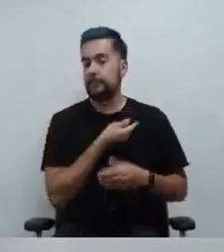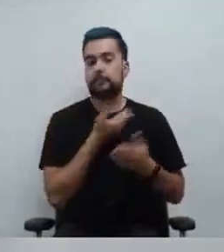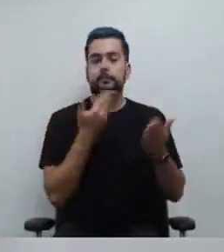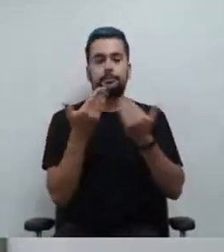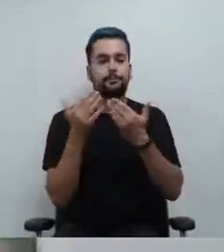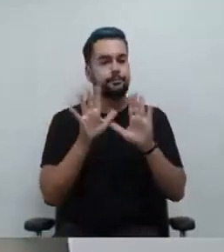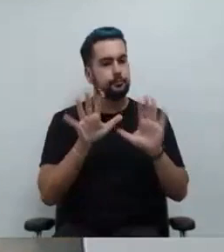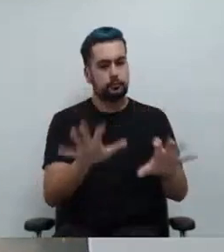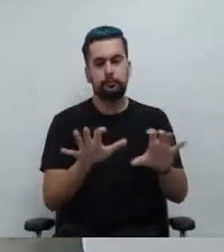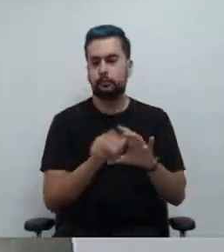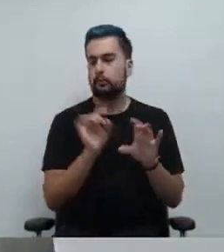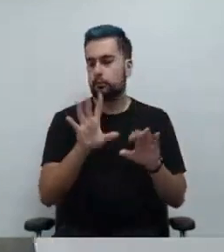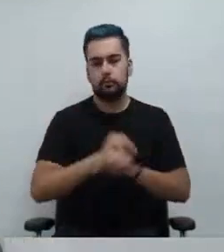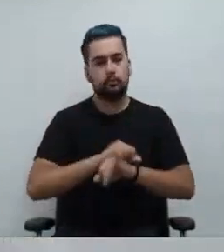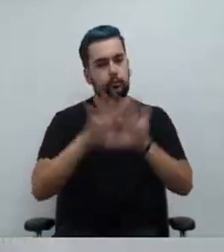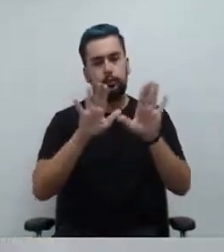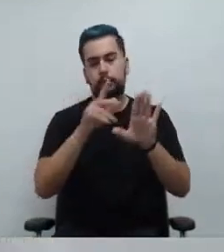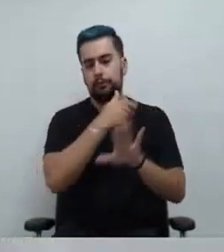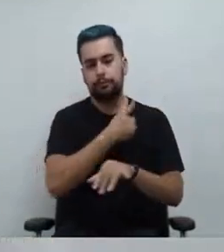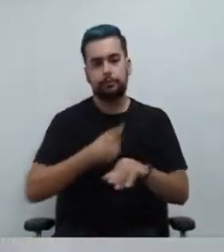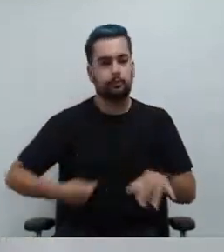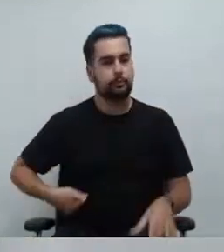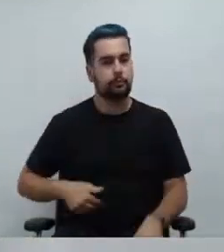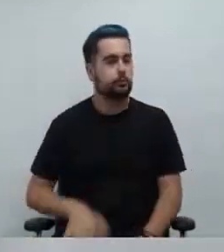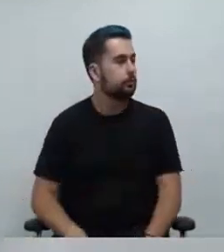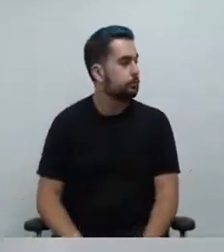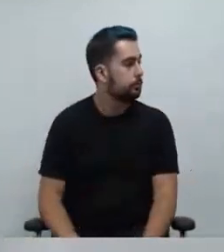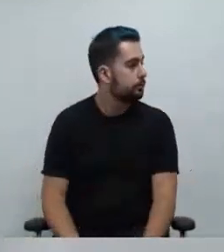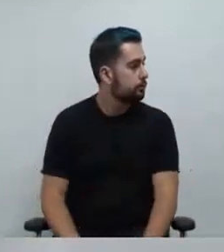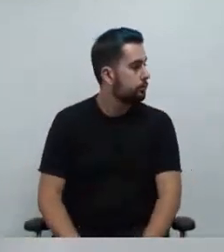esse esclarecimento, presidente.